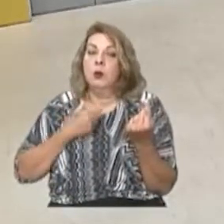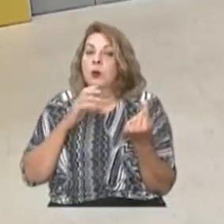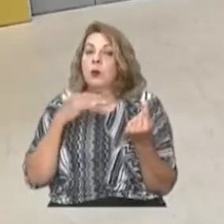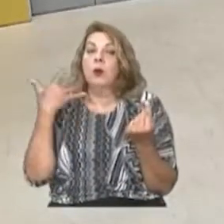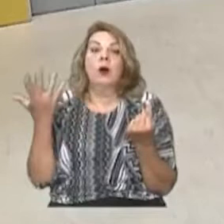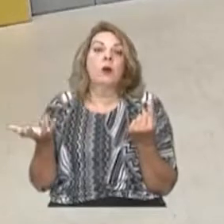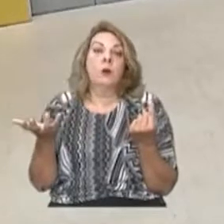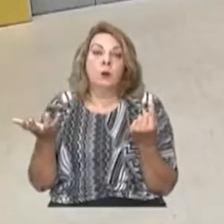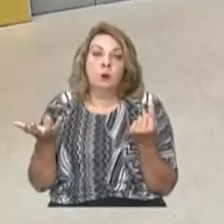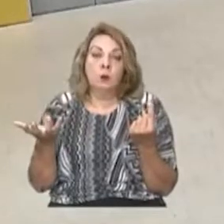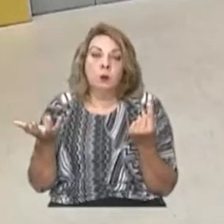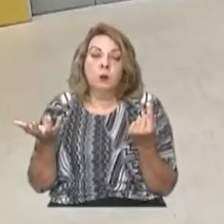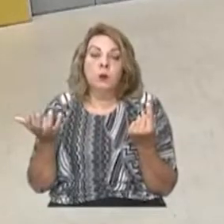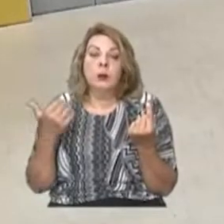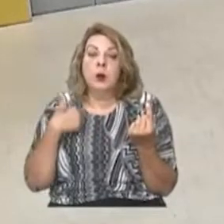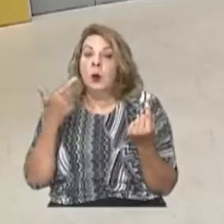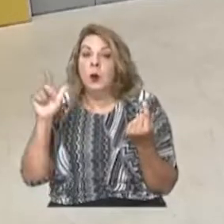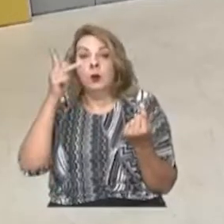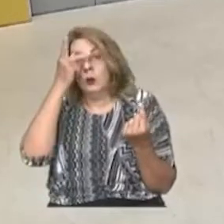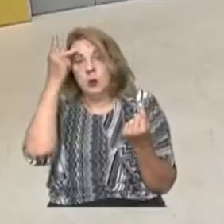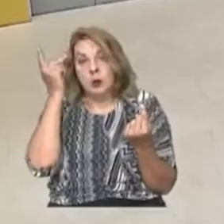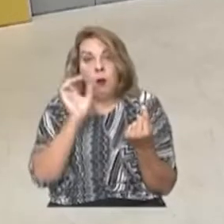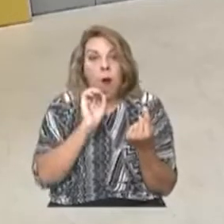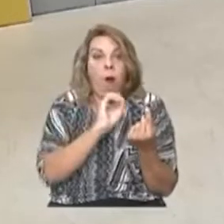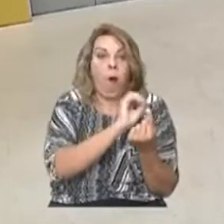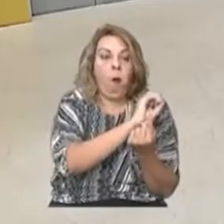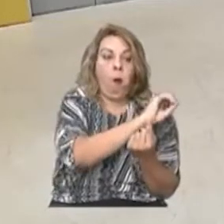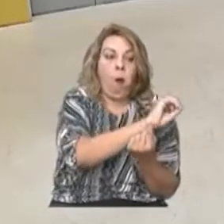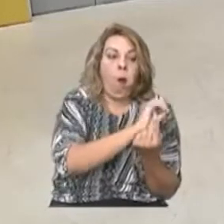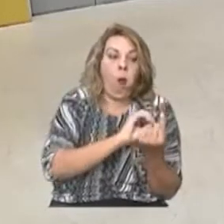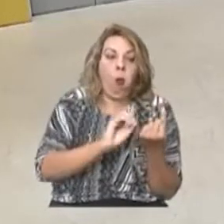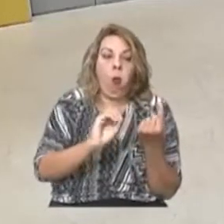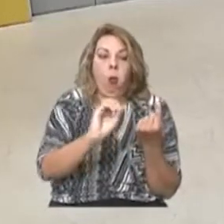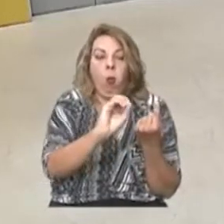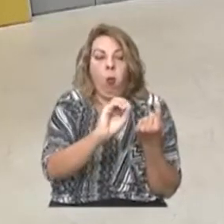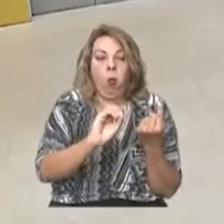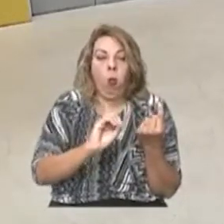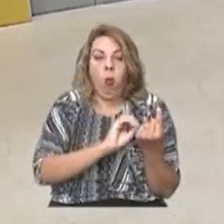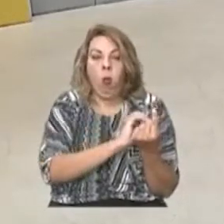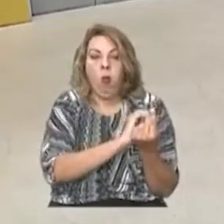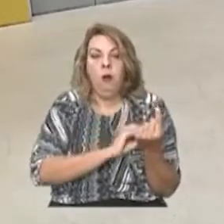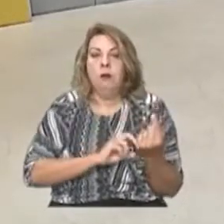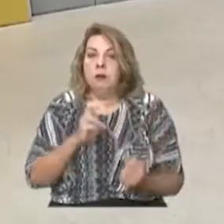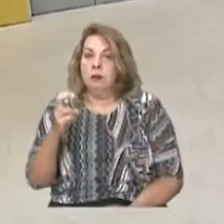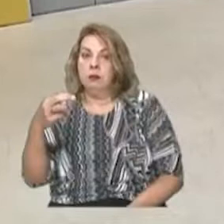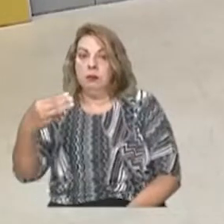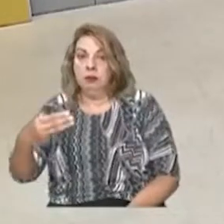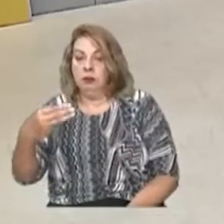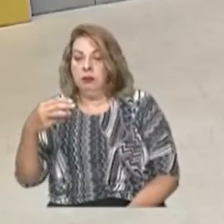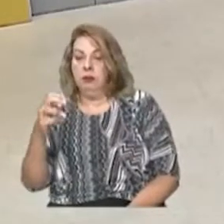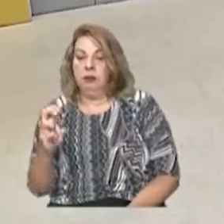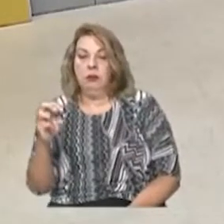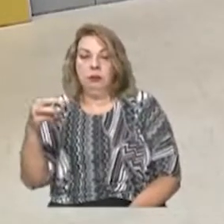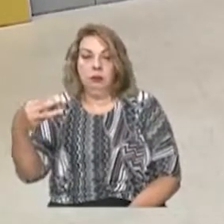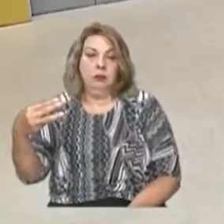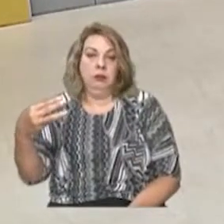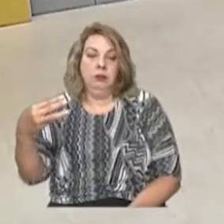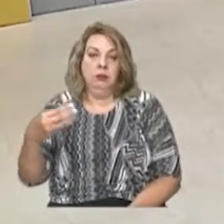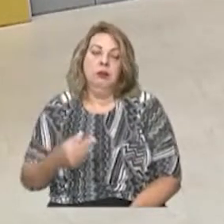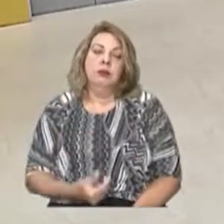Não veio e também ninguém encosta. Ai, gente. 53,